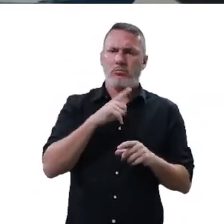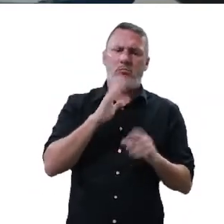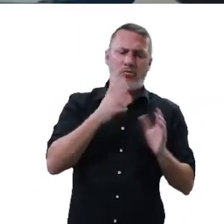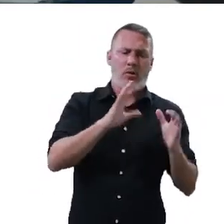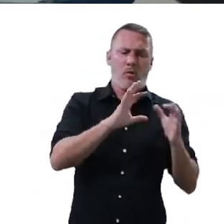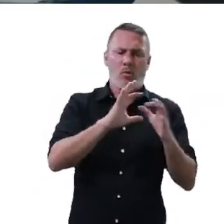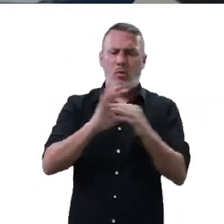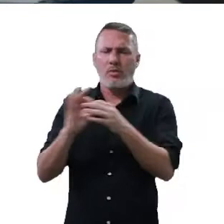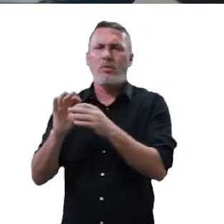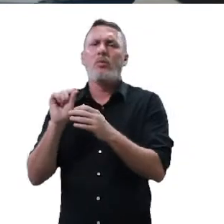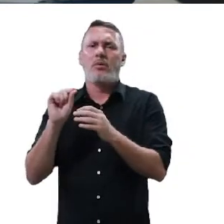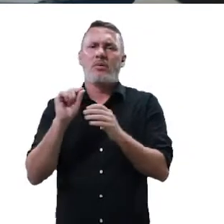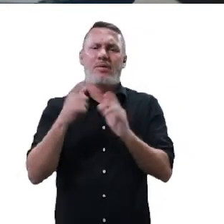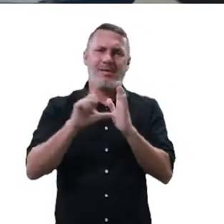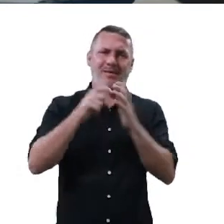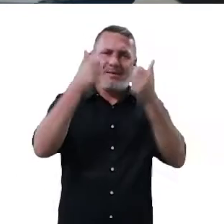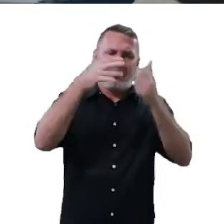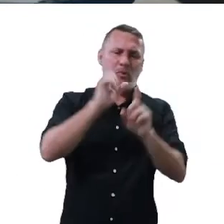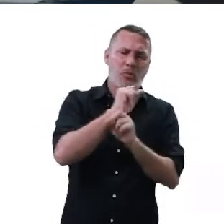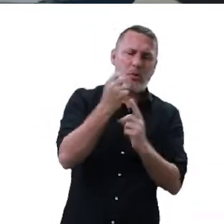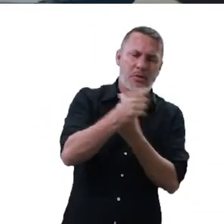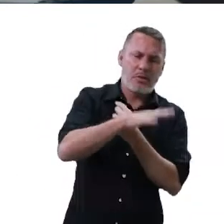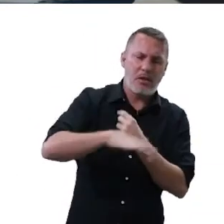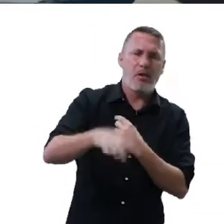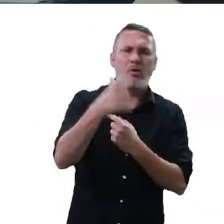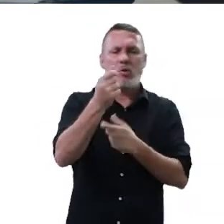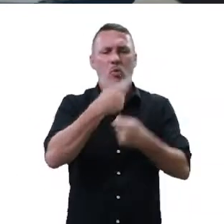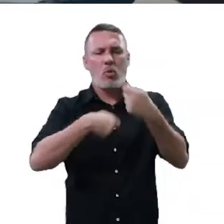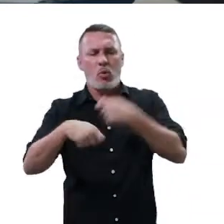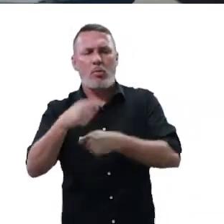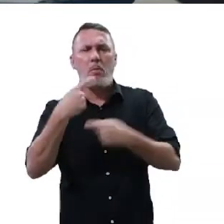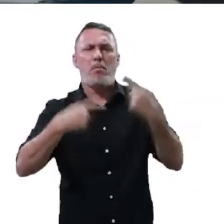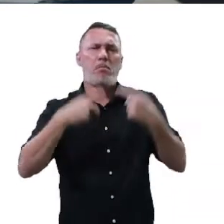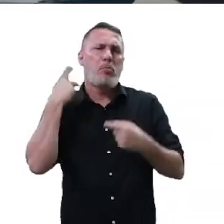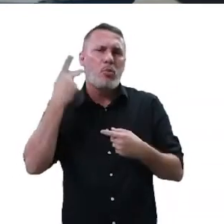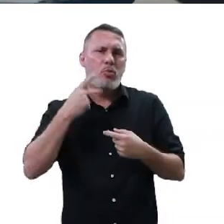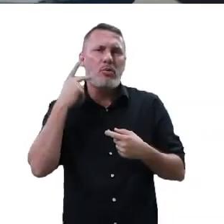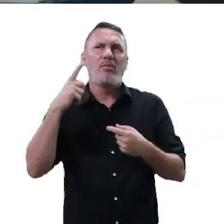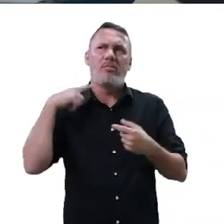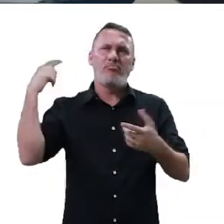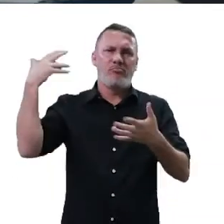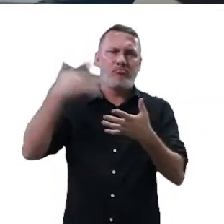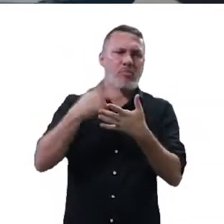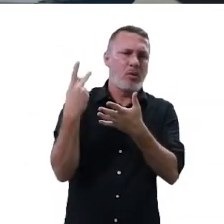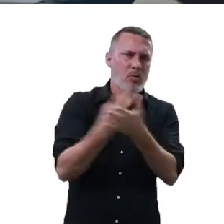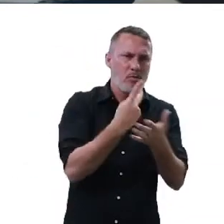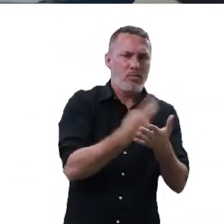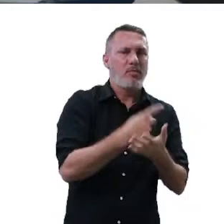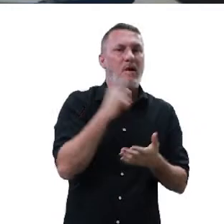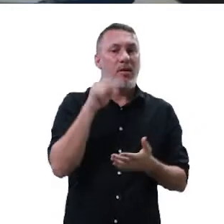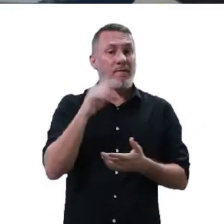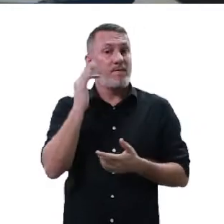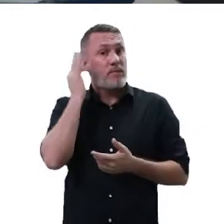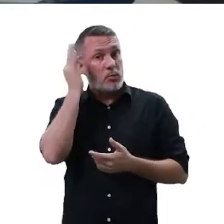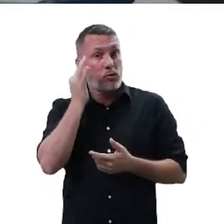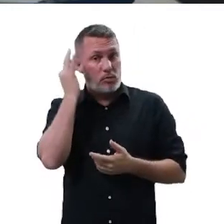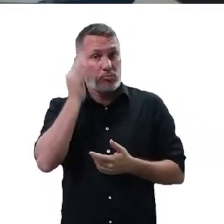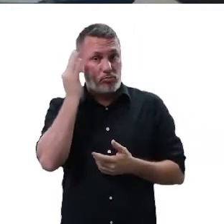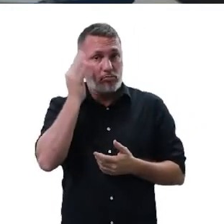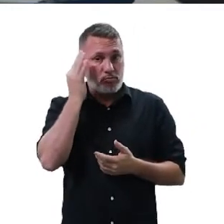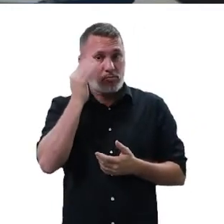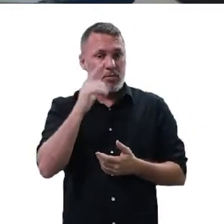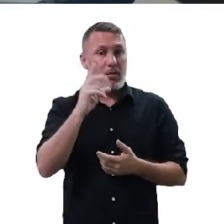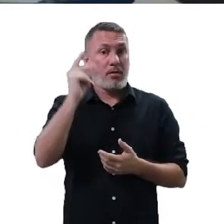com todos aqueles contextos sociais, econômicos e políticos que estavam acontecendo lá, que ajudaram a desenvolver